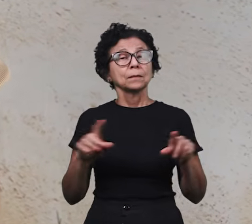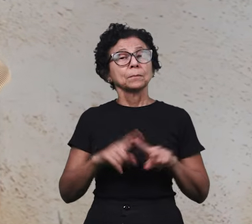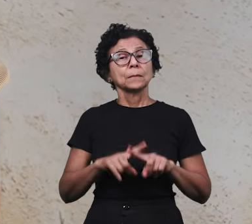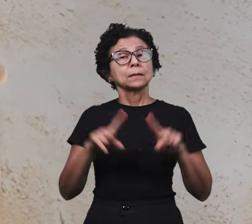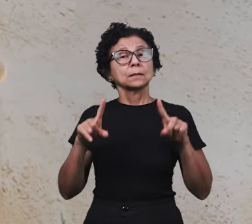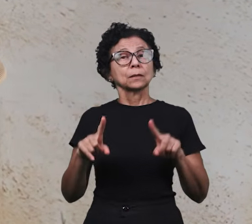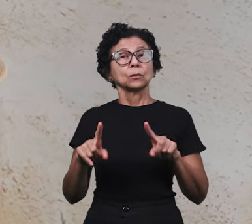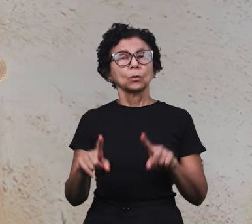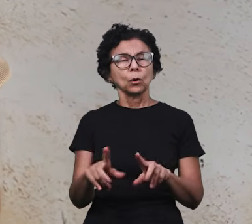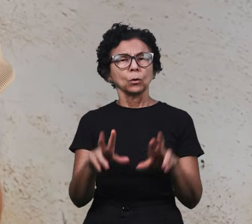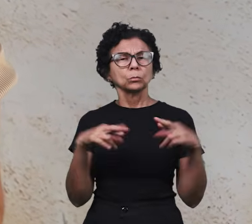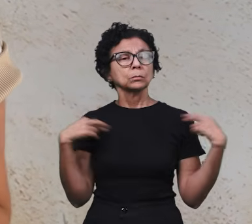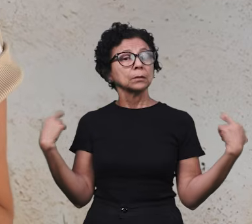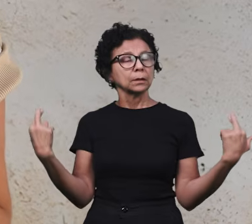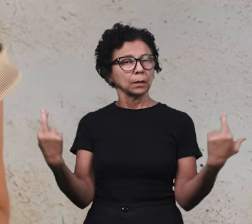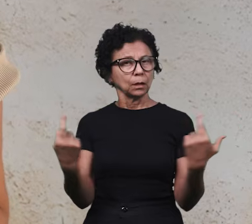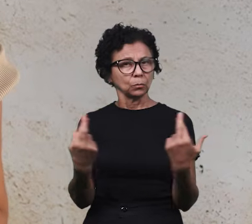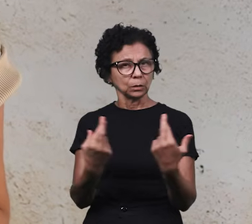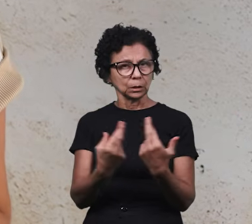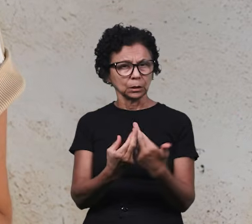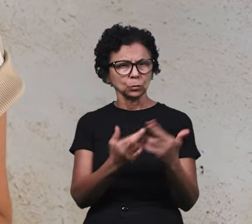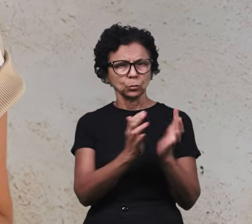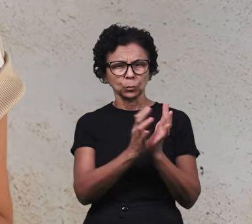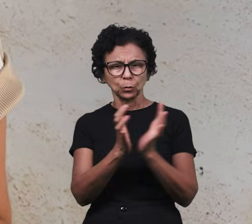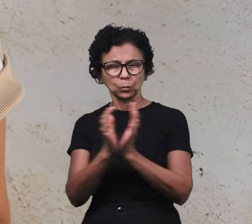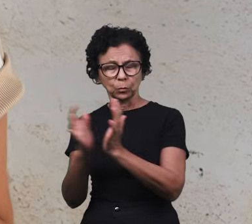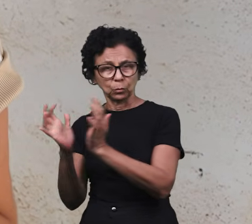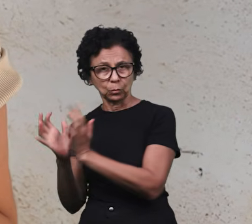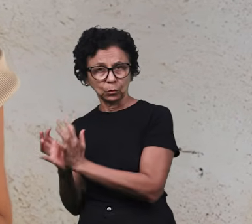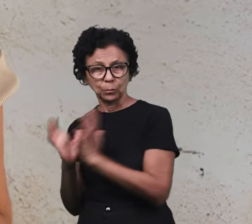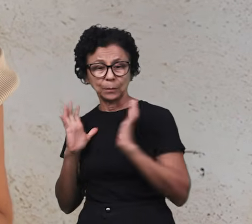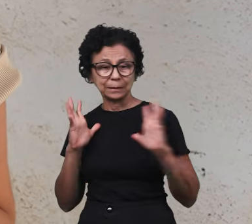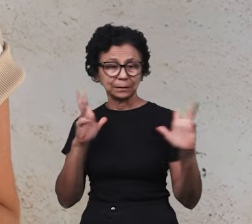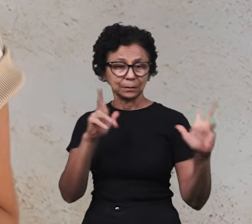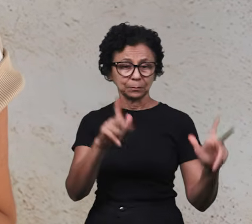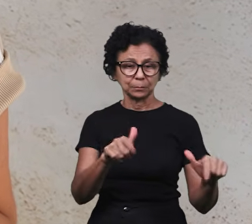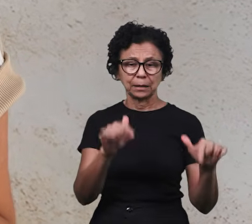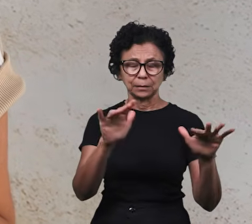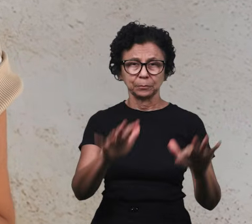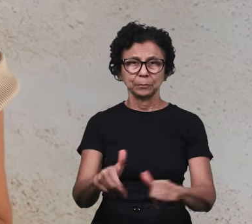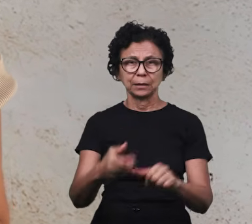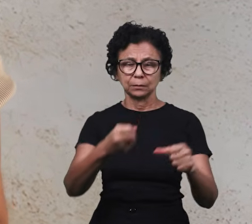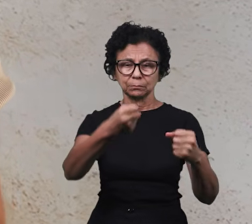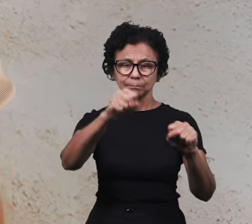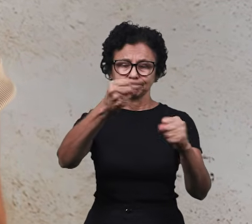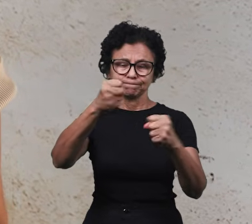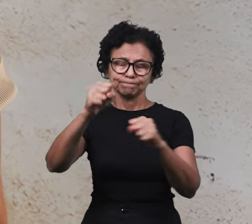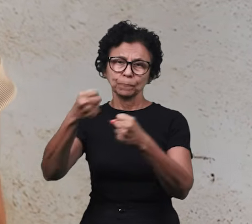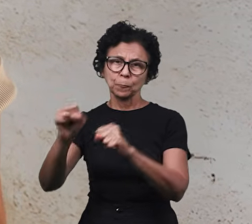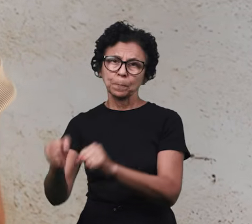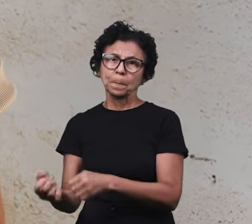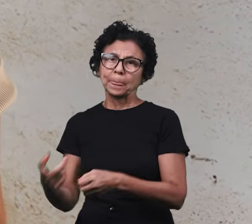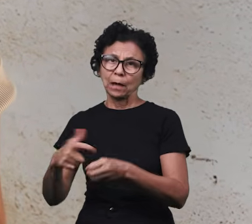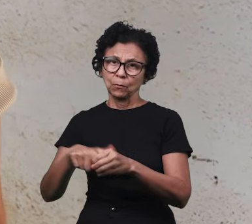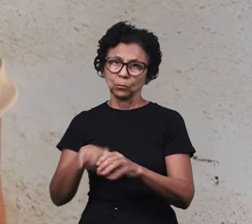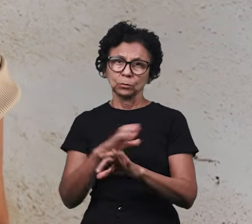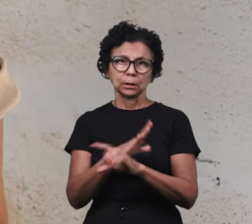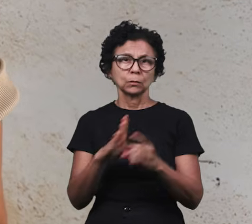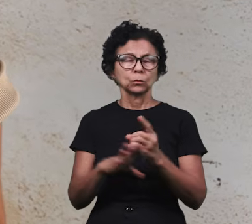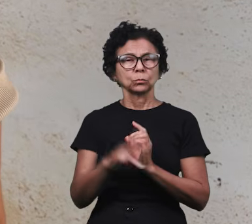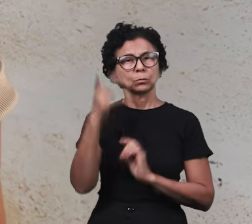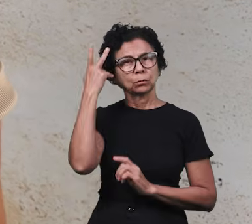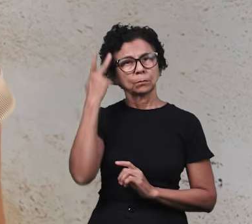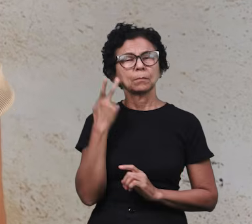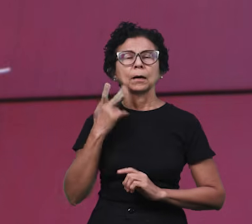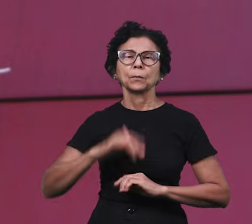neste momento, estão aqui unidos em um mutirão de limpeza para que a igreja ela retome a sua normalidade